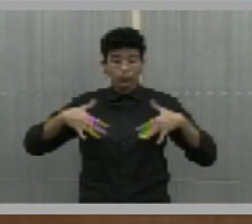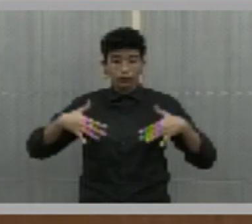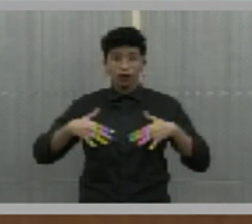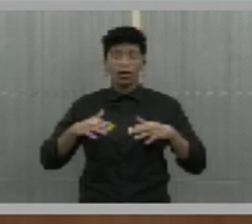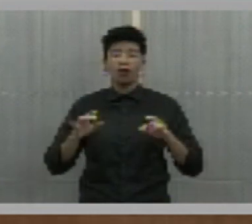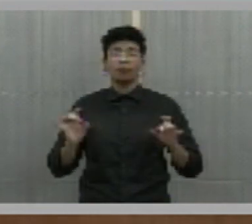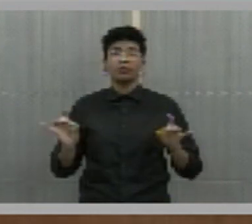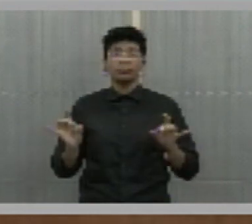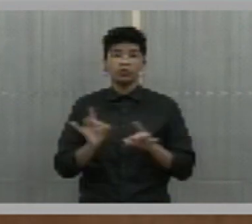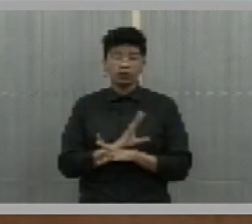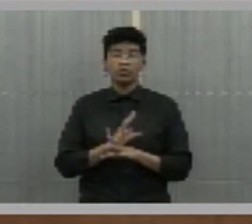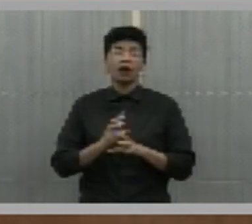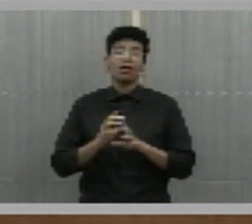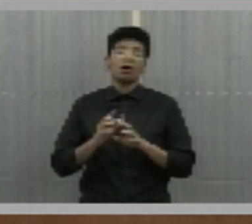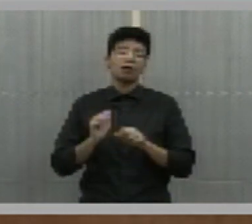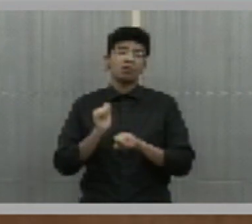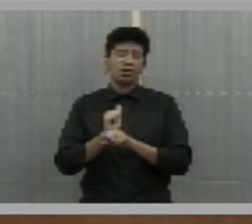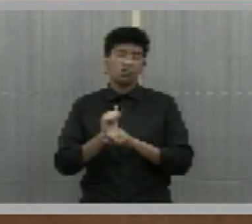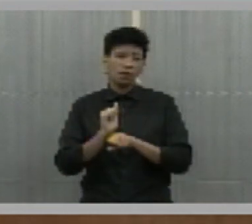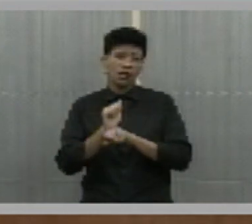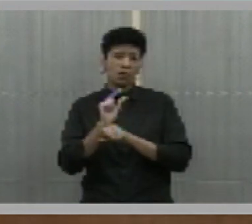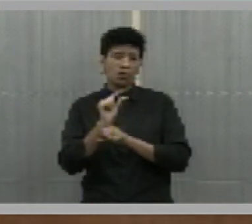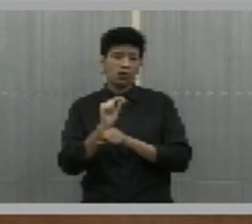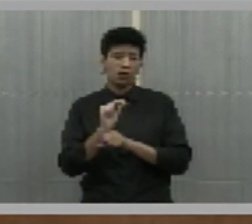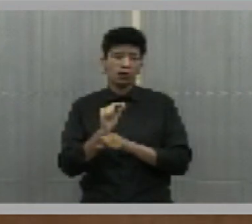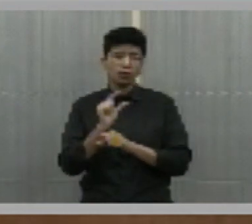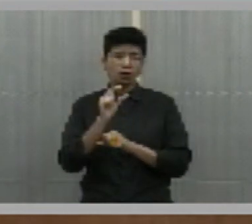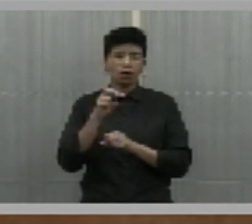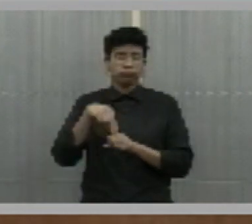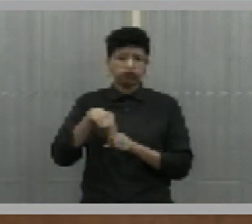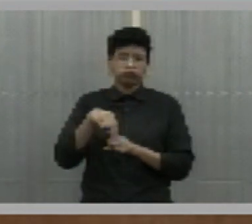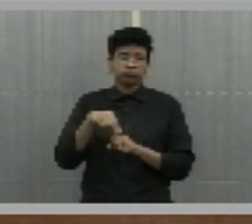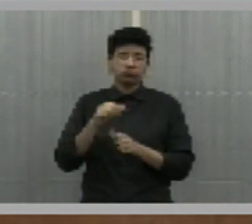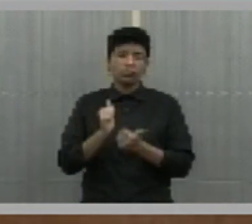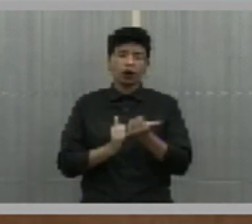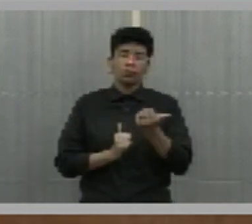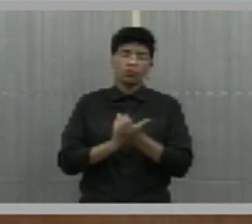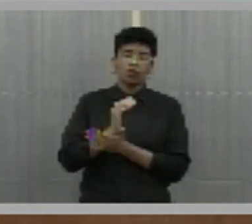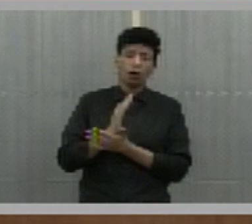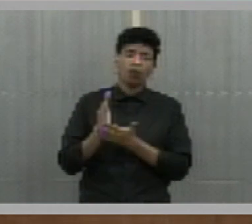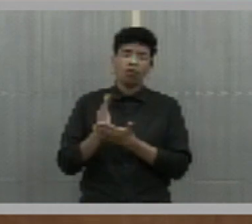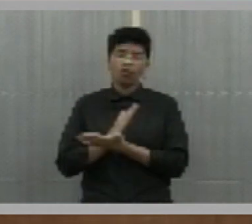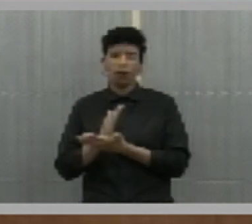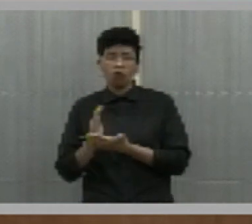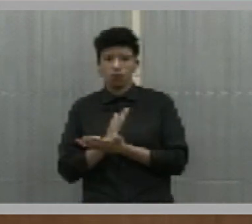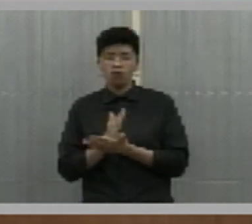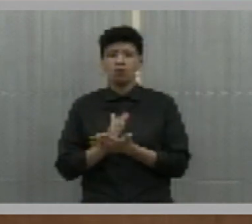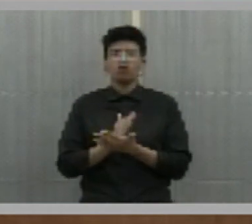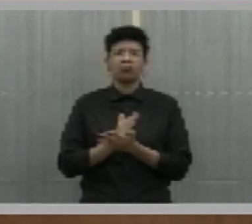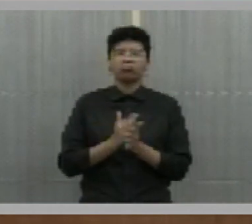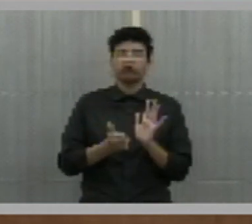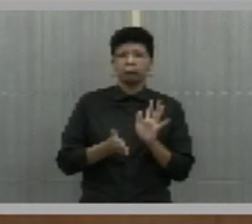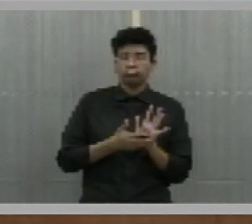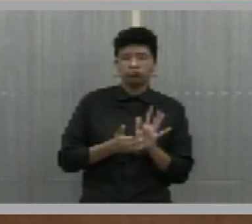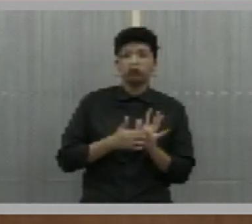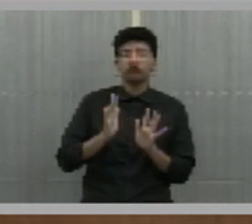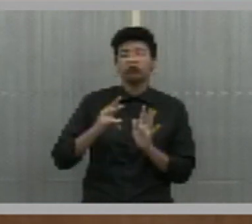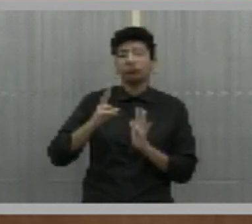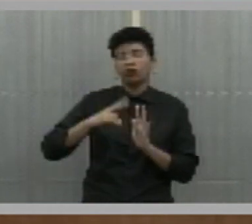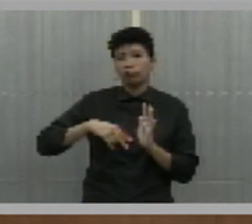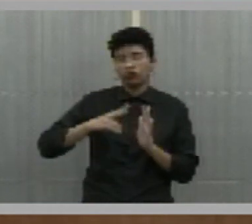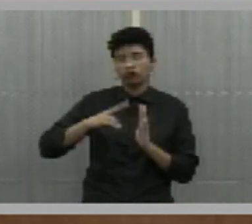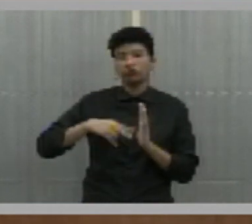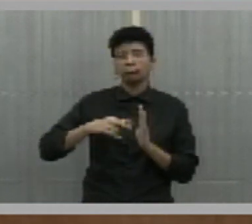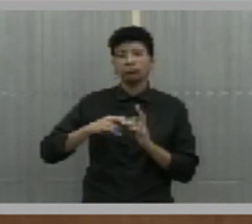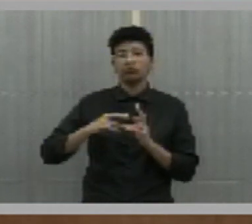pequeno expediente e fazer aqui a aprovação de alguns expedientes já lidos